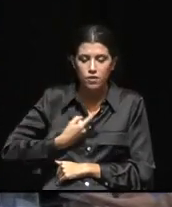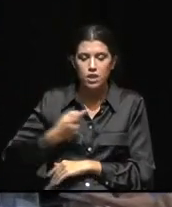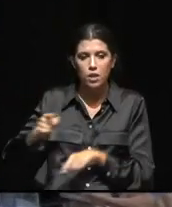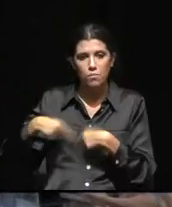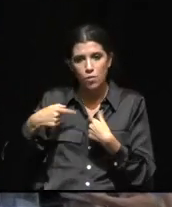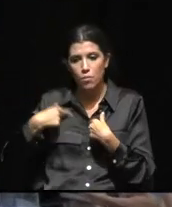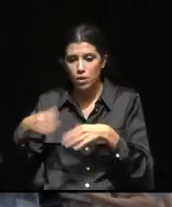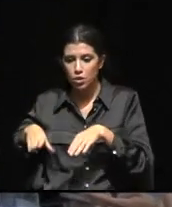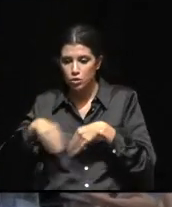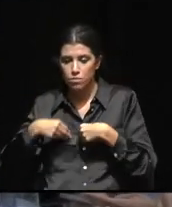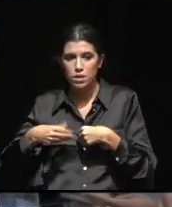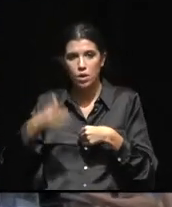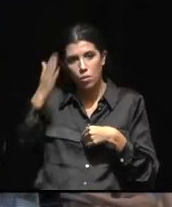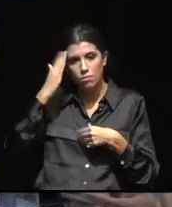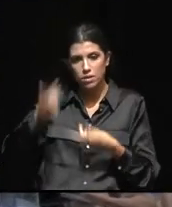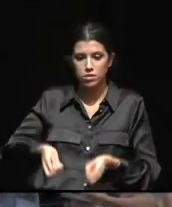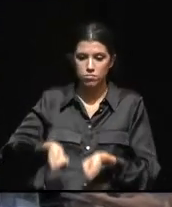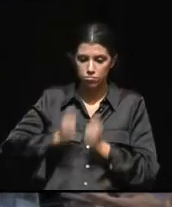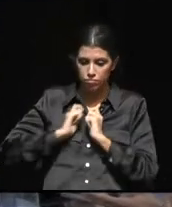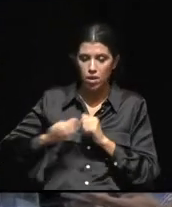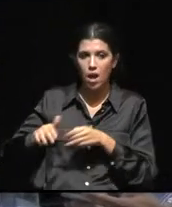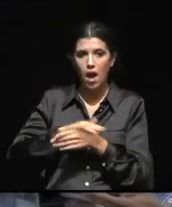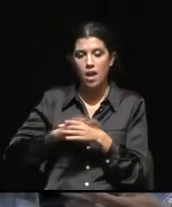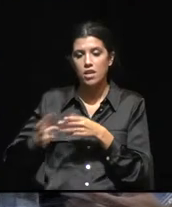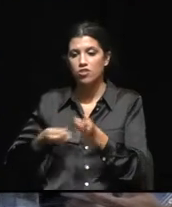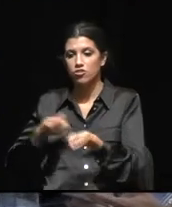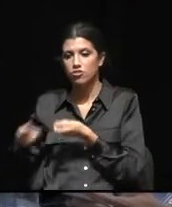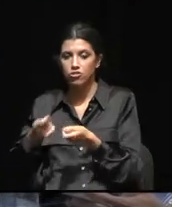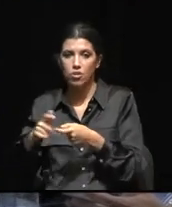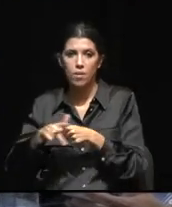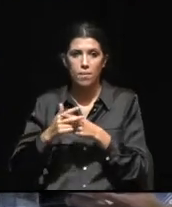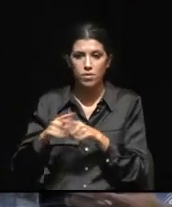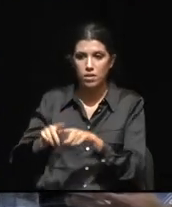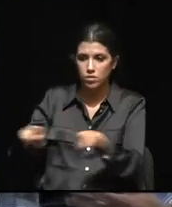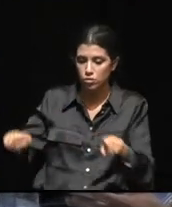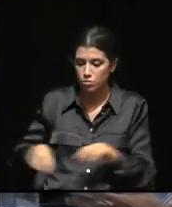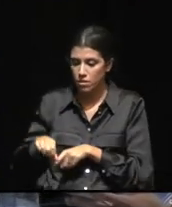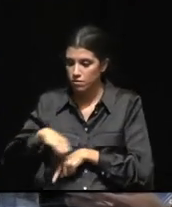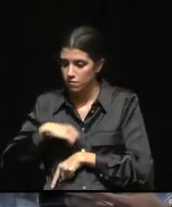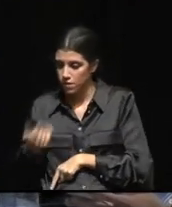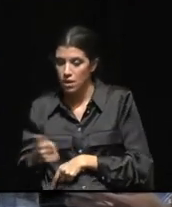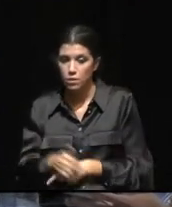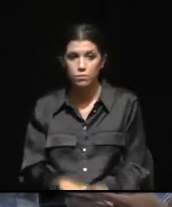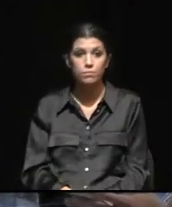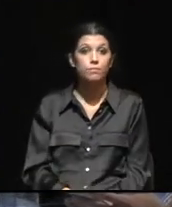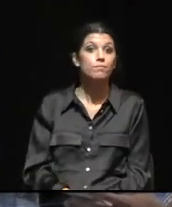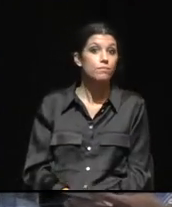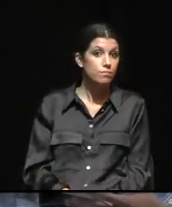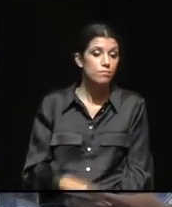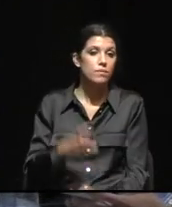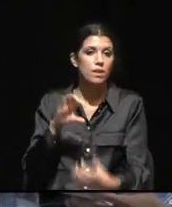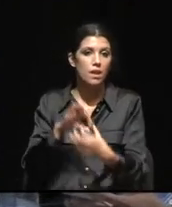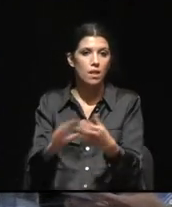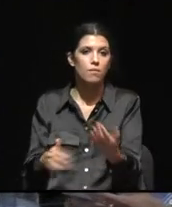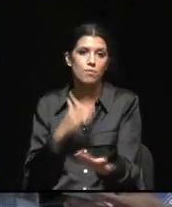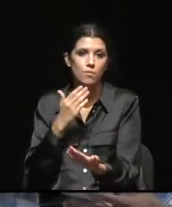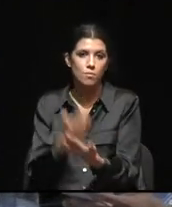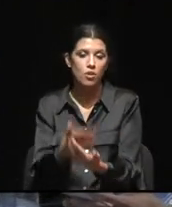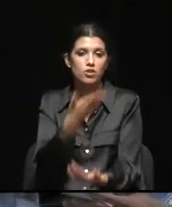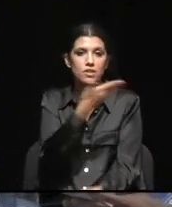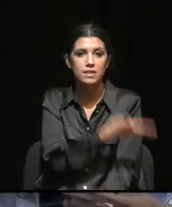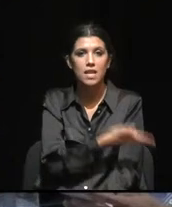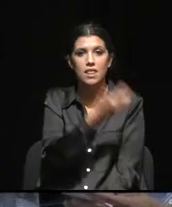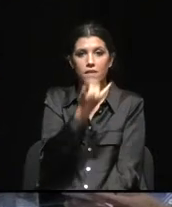assumir esta competência na área da gestão e manutenção dos espaços verdes no âmbito da proposta número